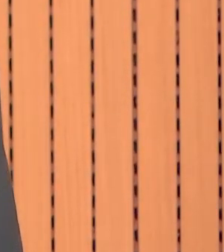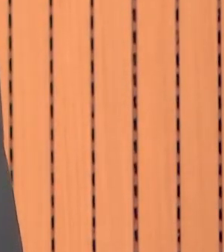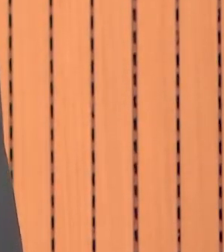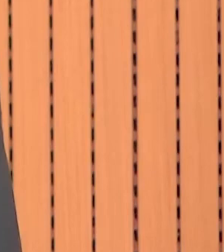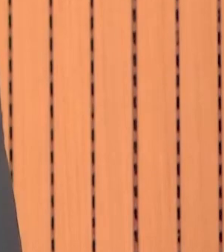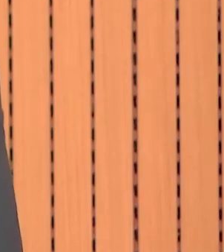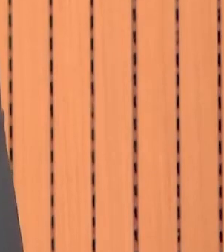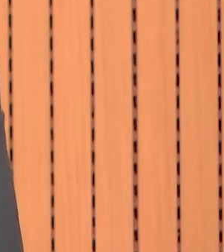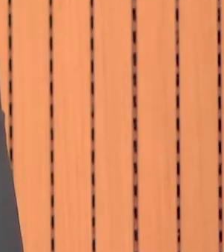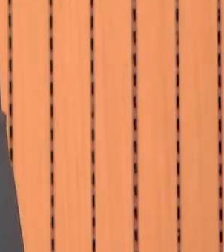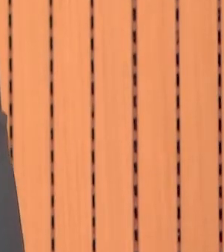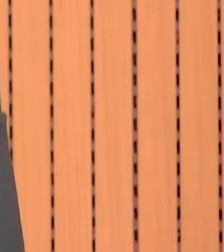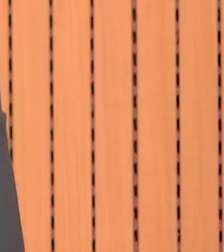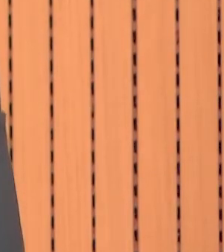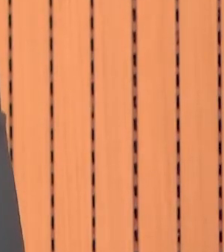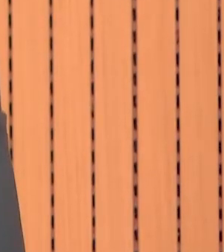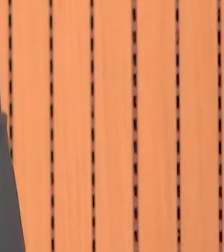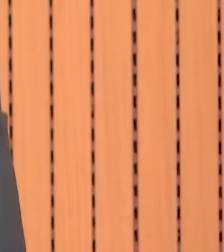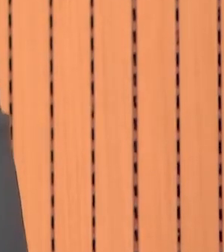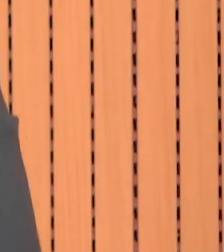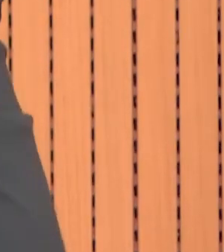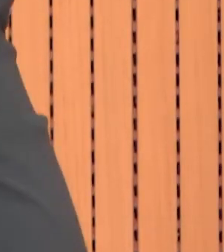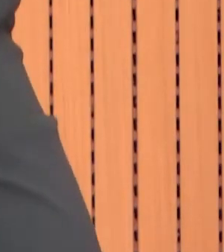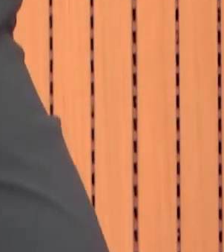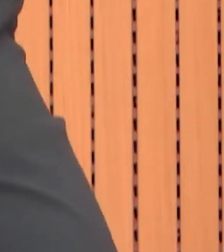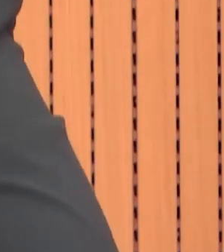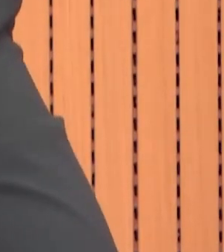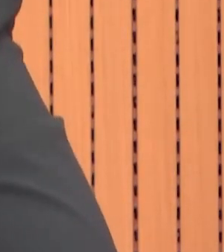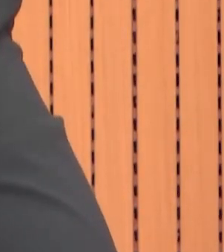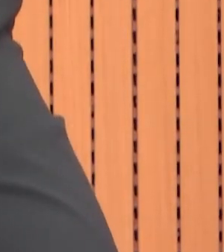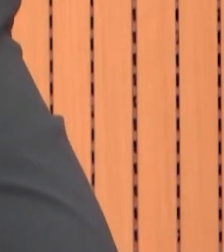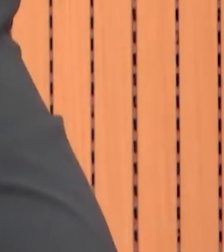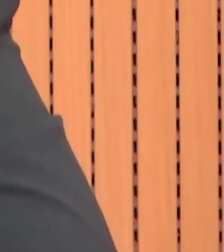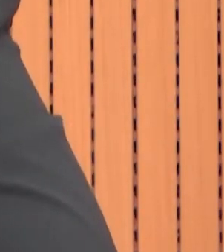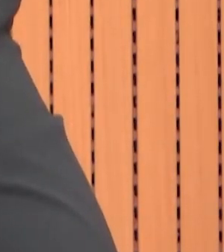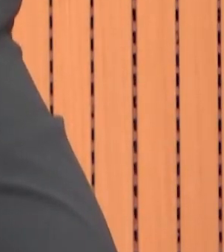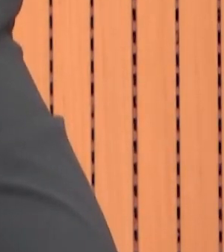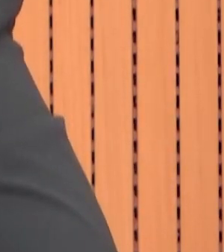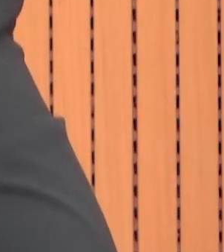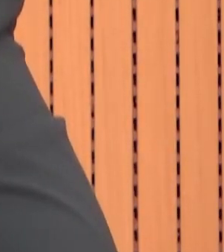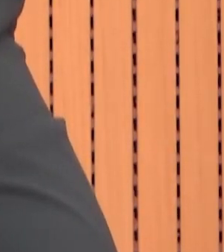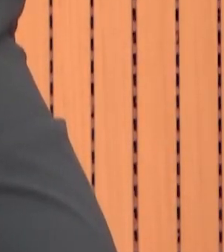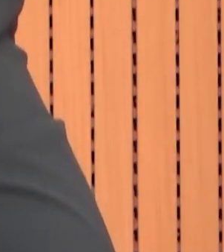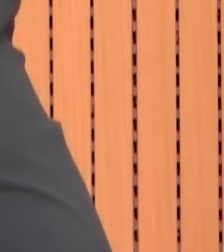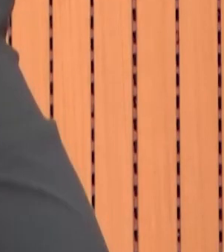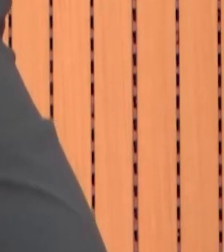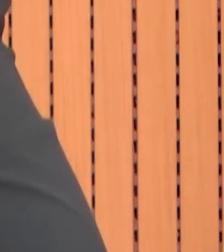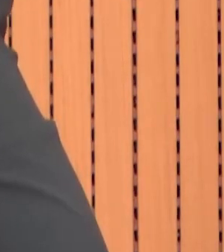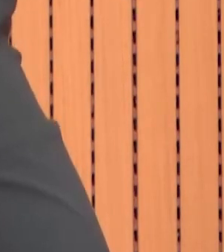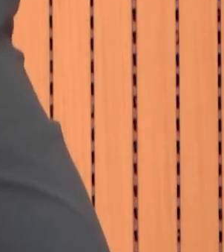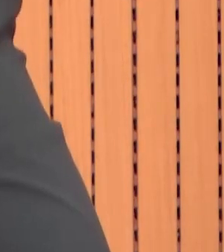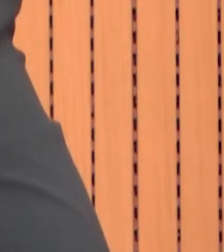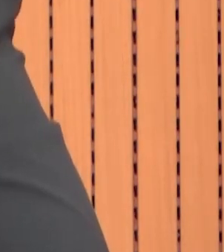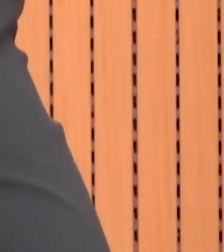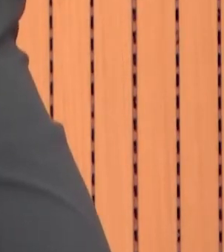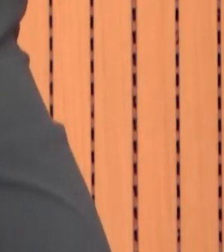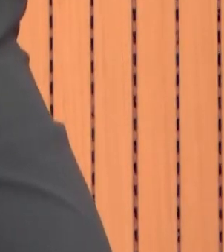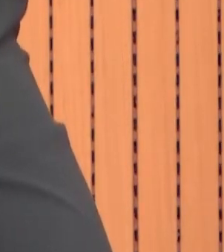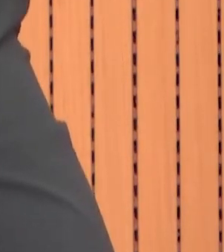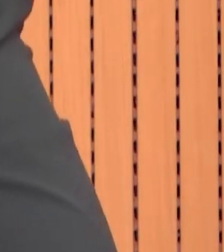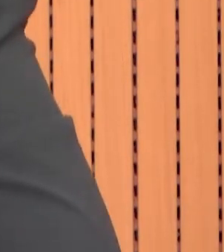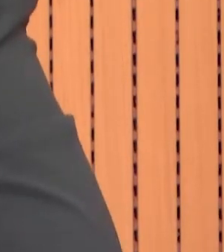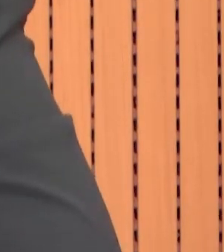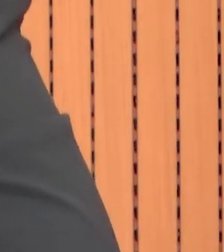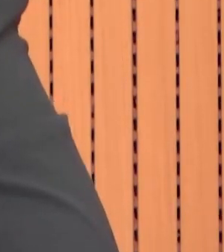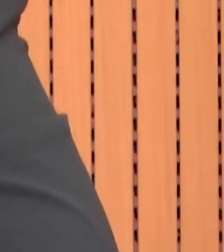por uma, que não é normal nesse começo do ano, um movimento violentíssimo de emergência, urgência, emergência. As UPAs com